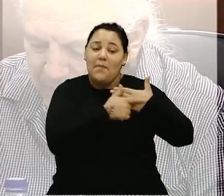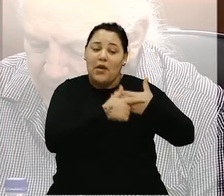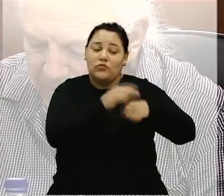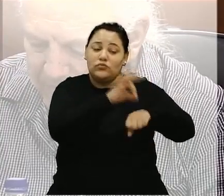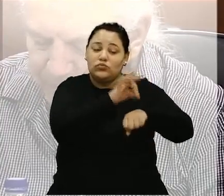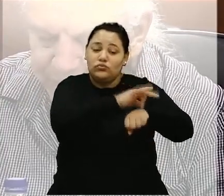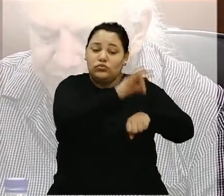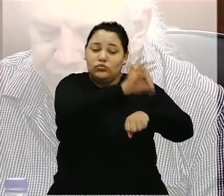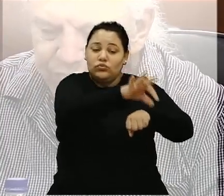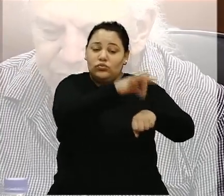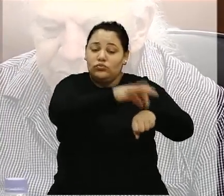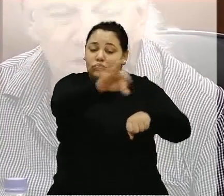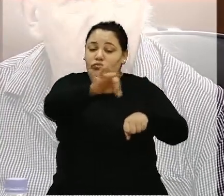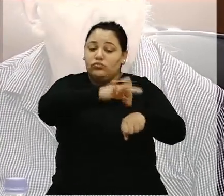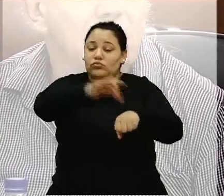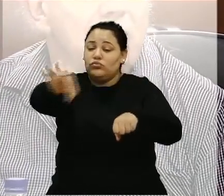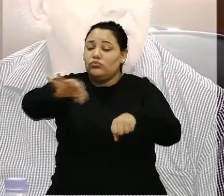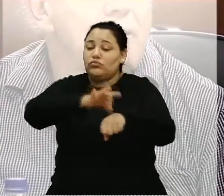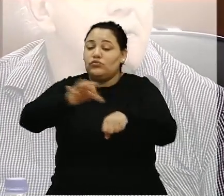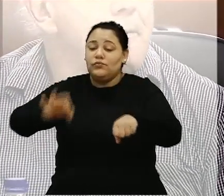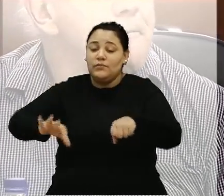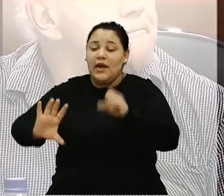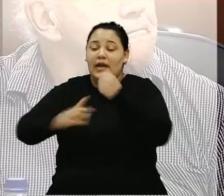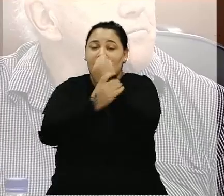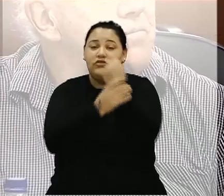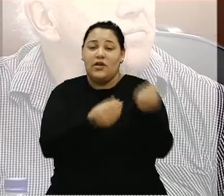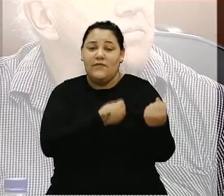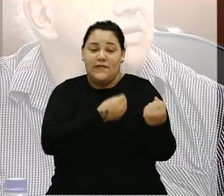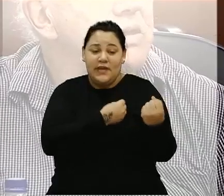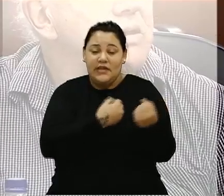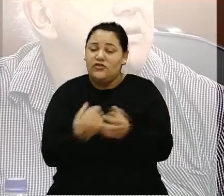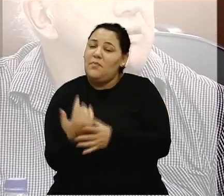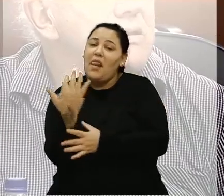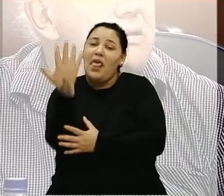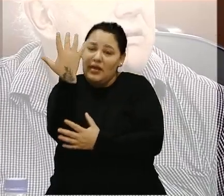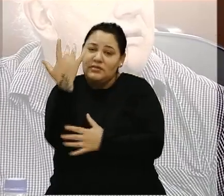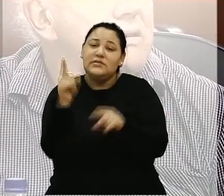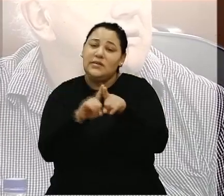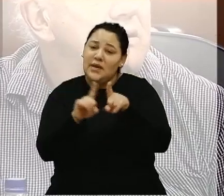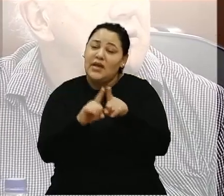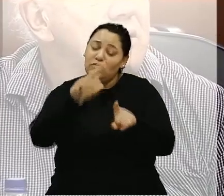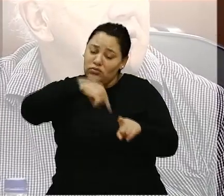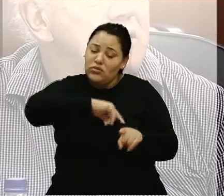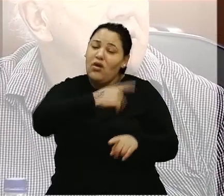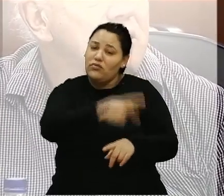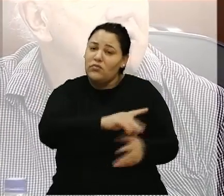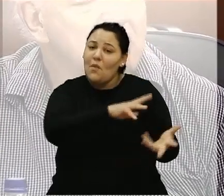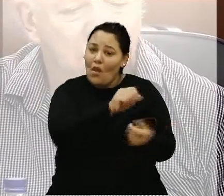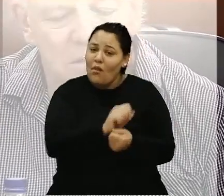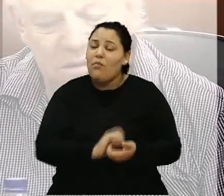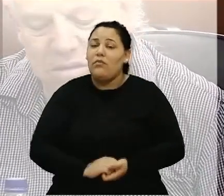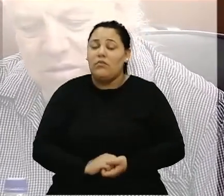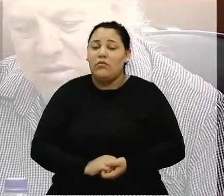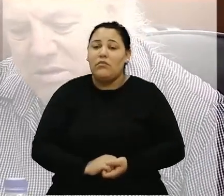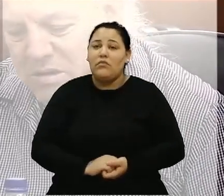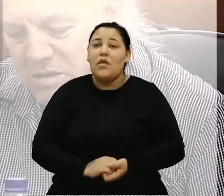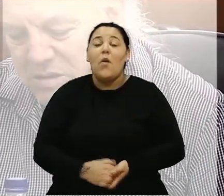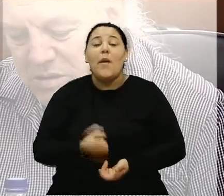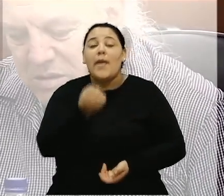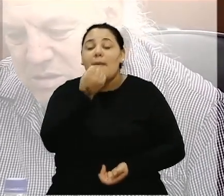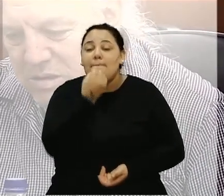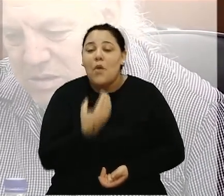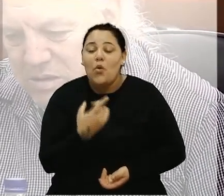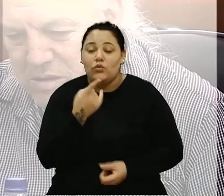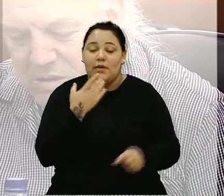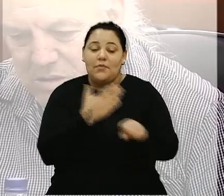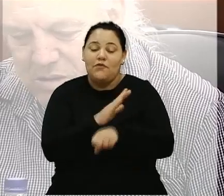a vida de muitas espécies de plantas, enfim, no nosso planeta. Então, que bom que a senhora está aprovando